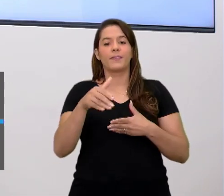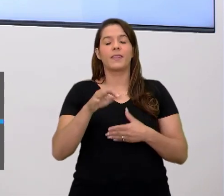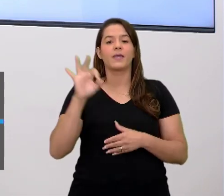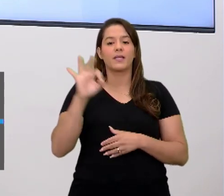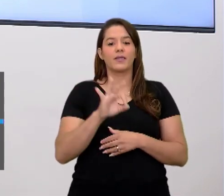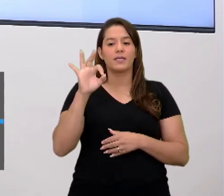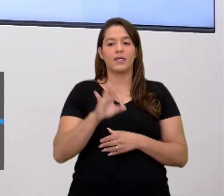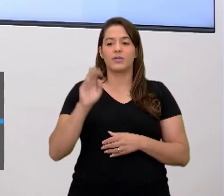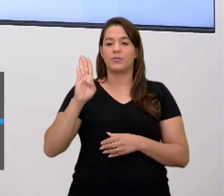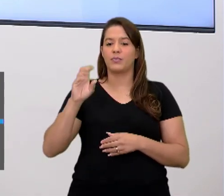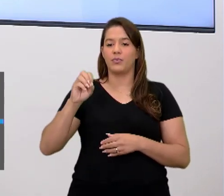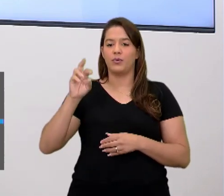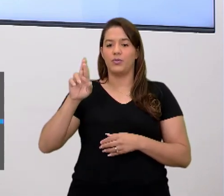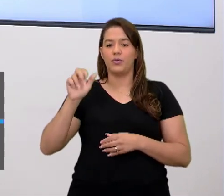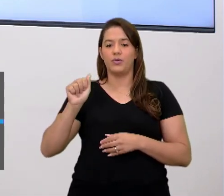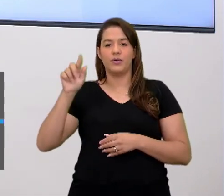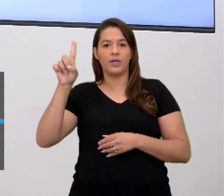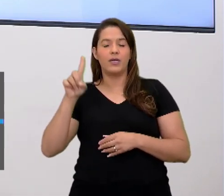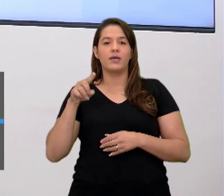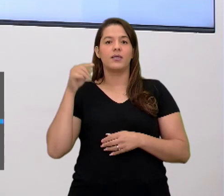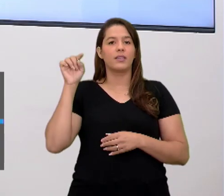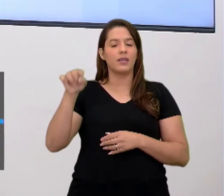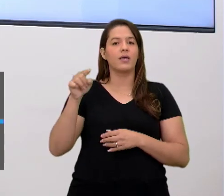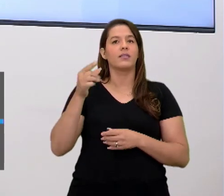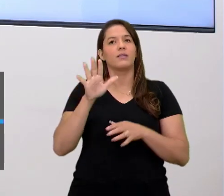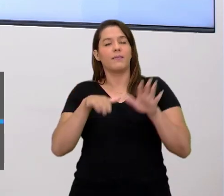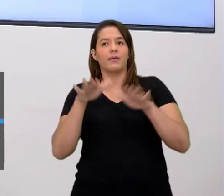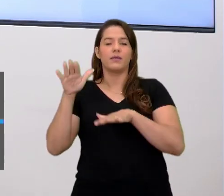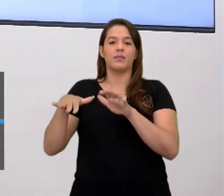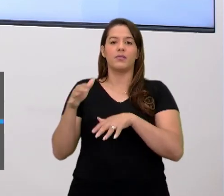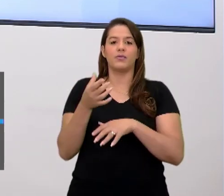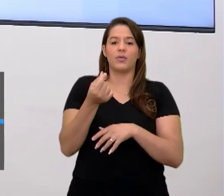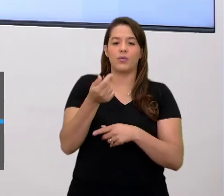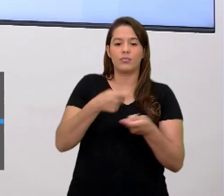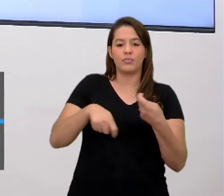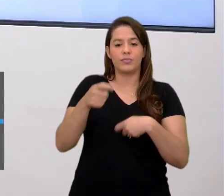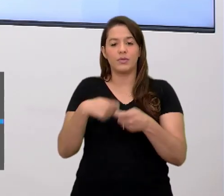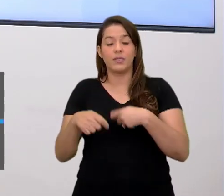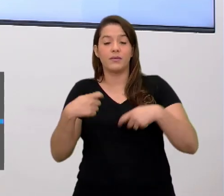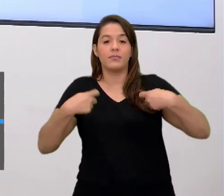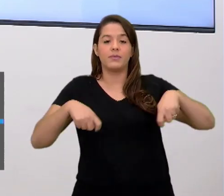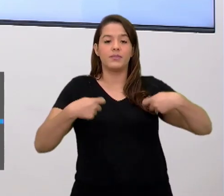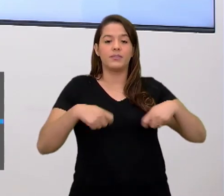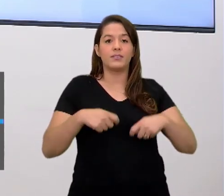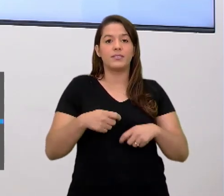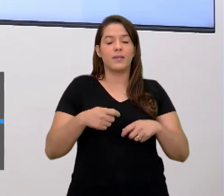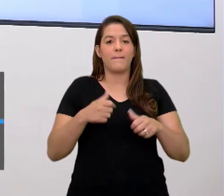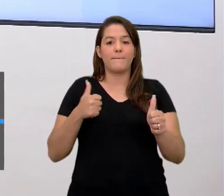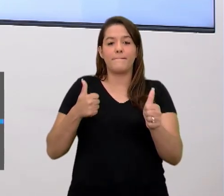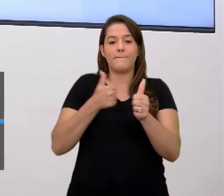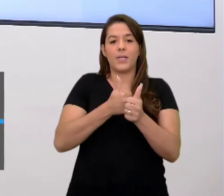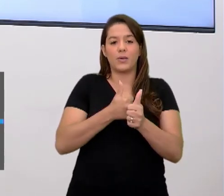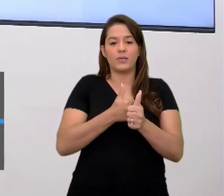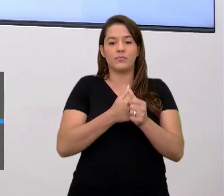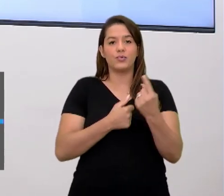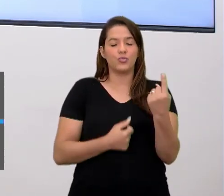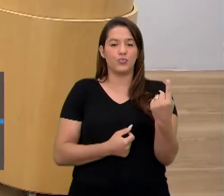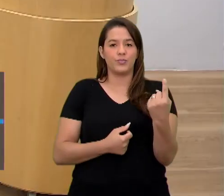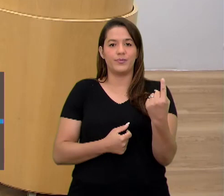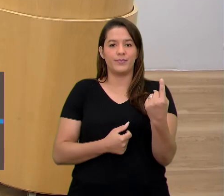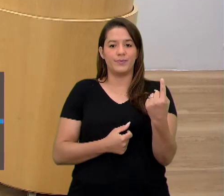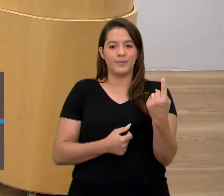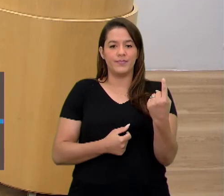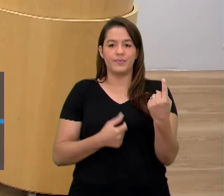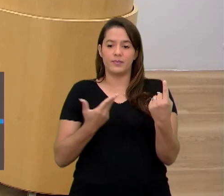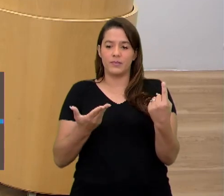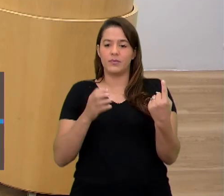lá em Borá, dependendo da situação econômica do município e tal, ele deve, ou o ideal é que esteja próximo de 1. Né? E pode chegar